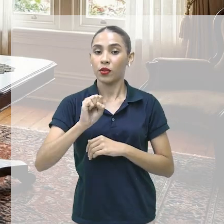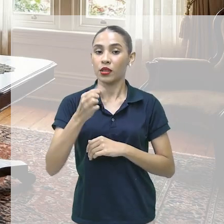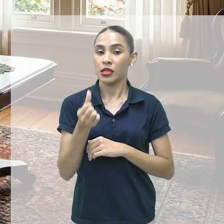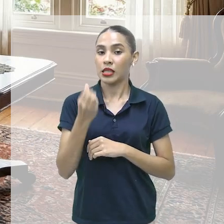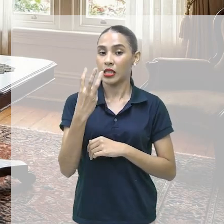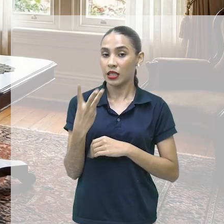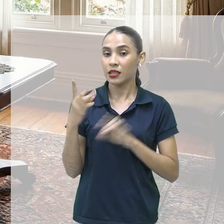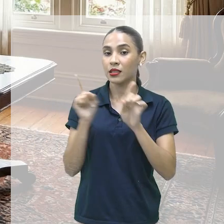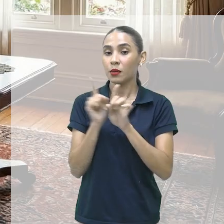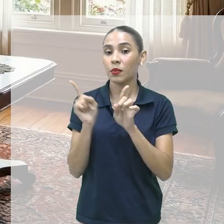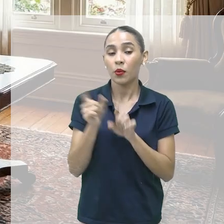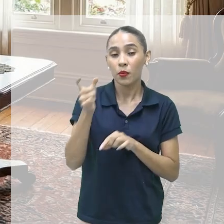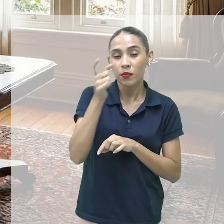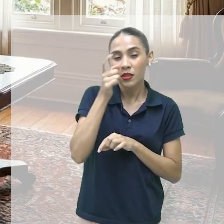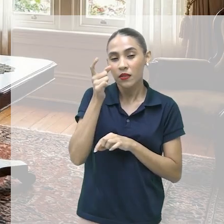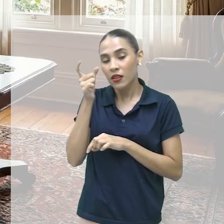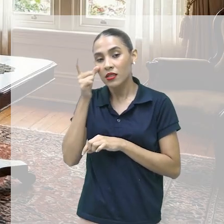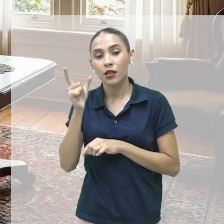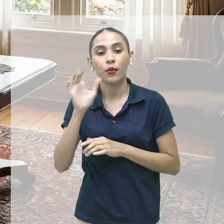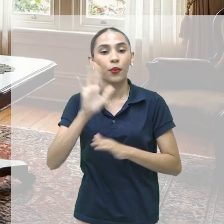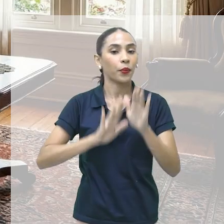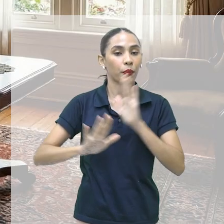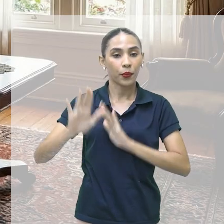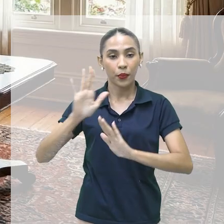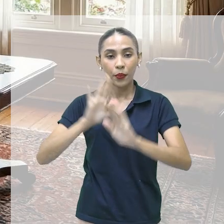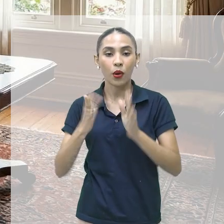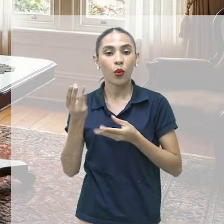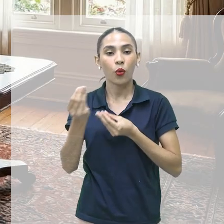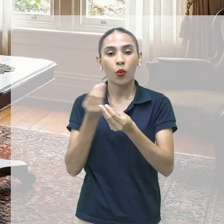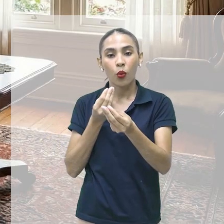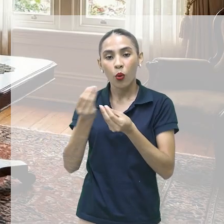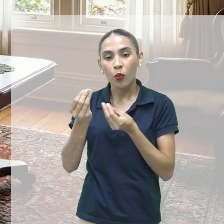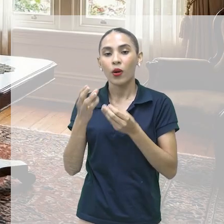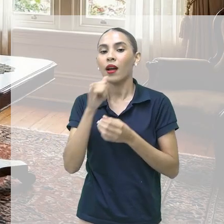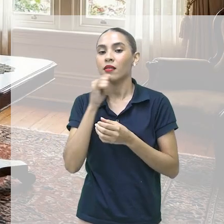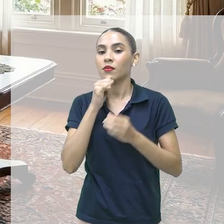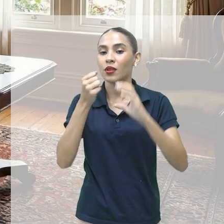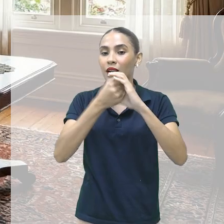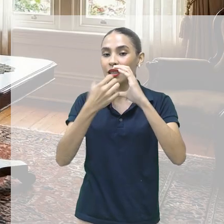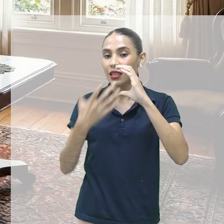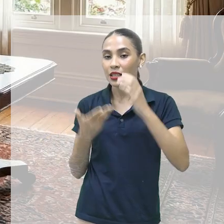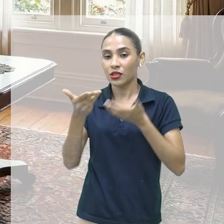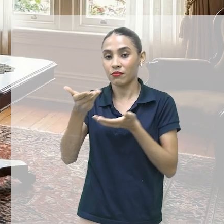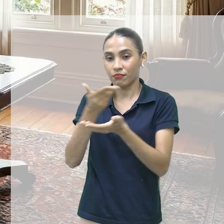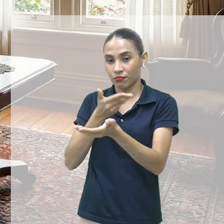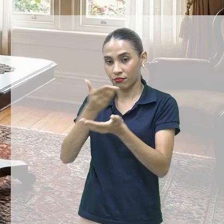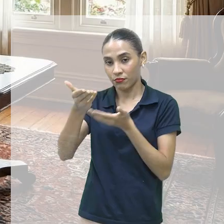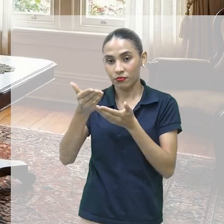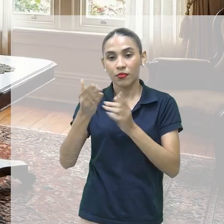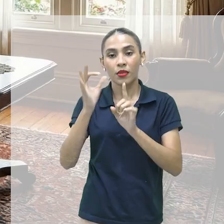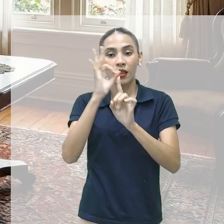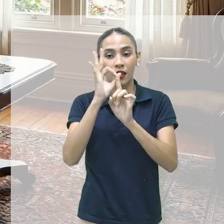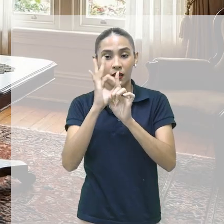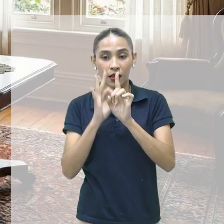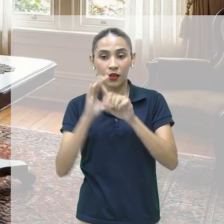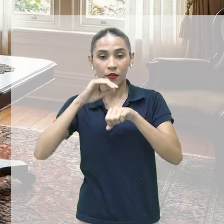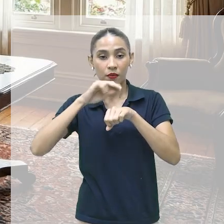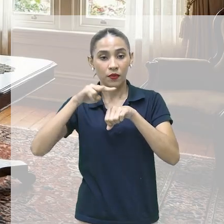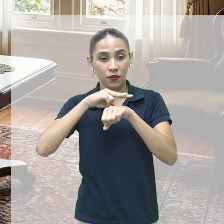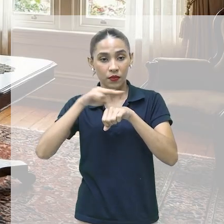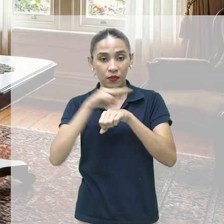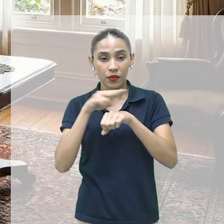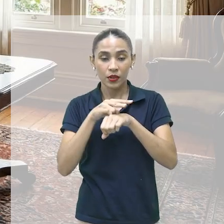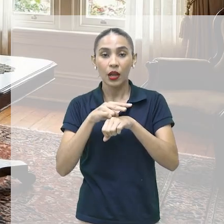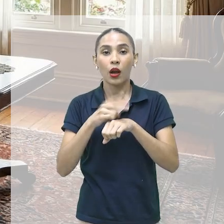1863, E aí, suas observações cuidadosas sobre a transmissão de características dessas ervilhas